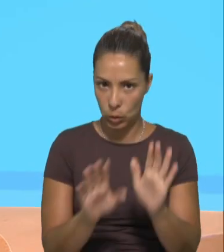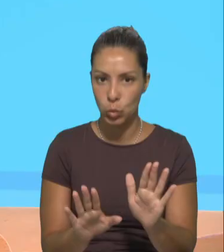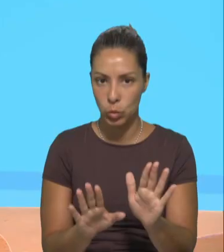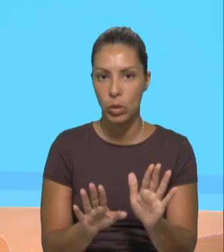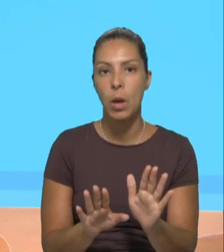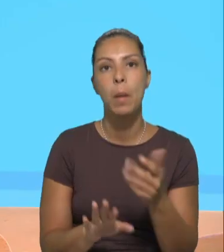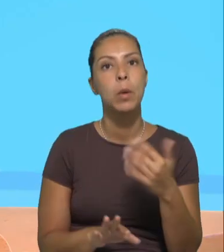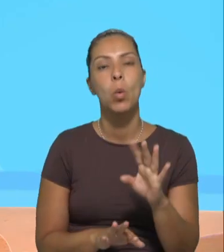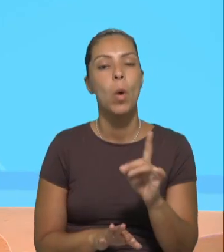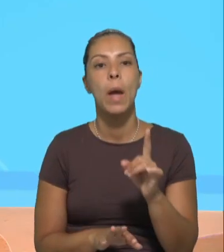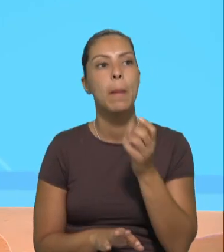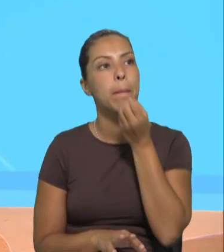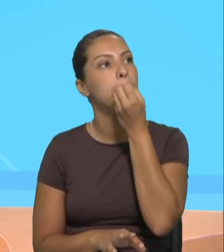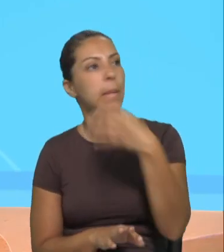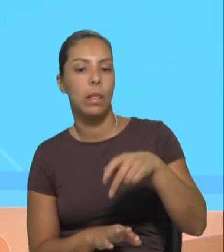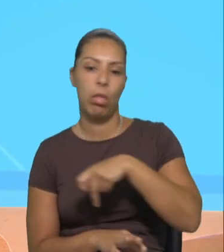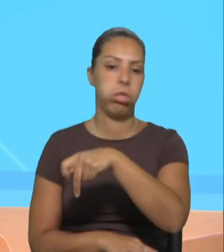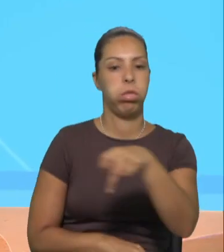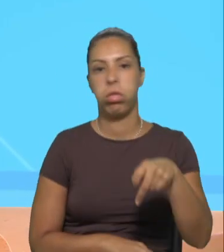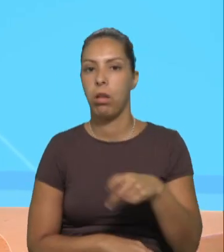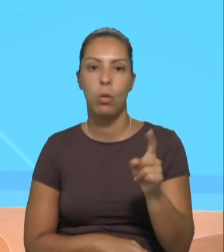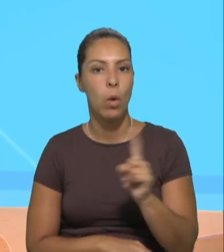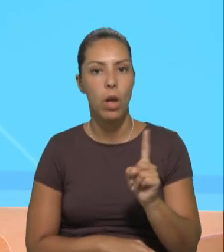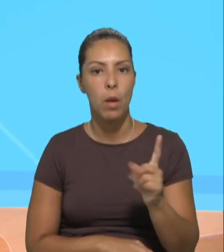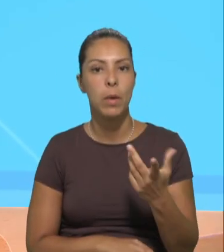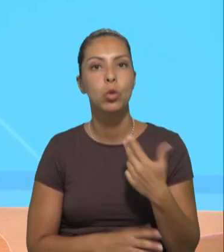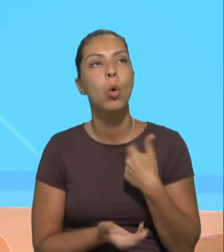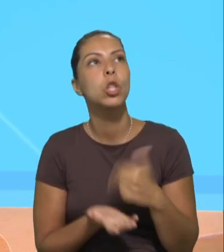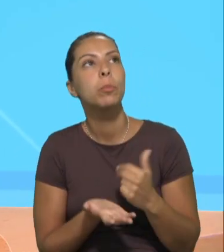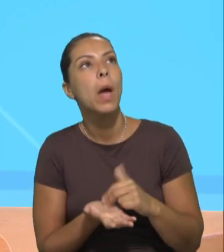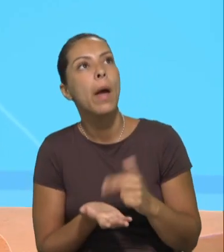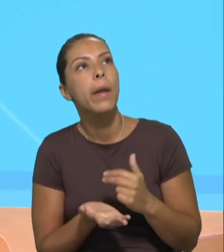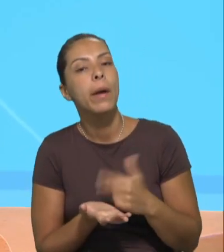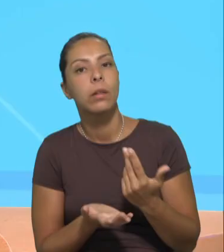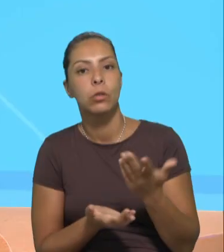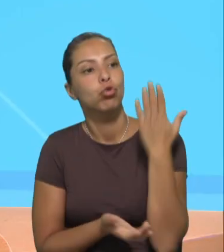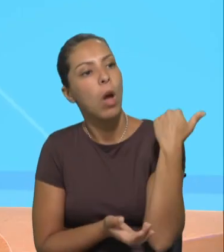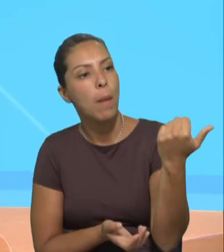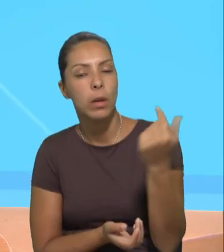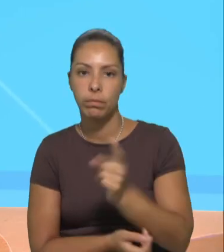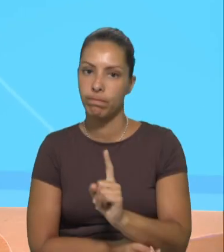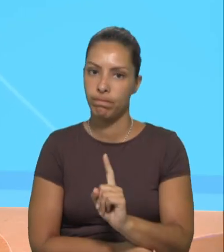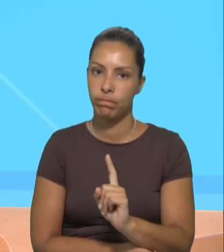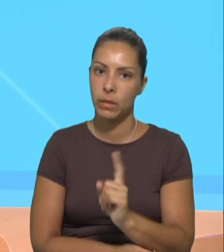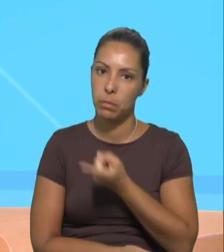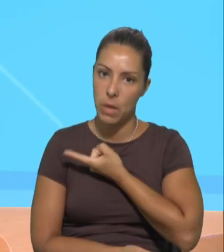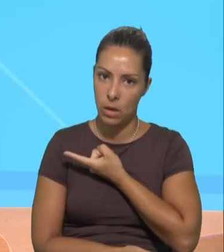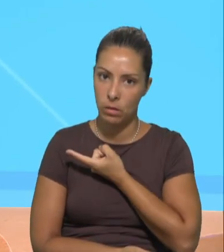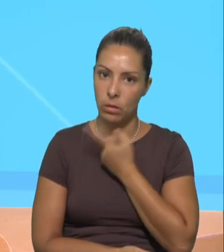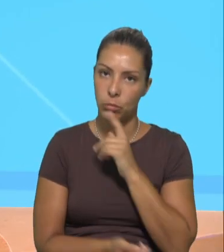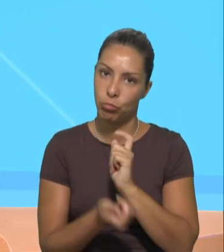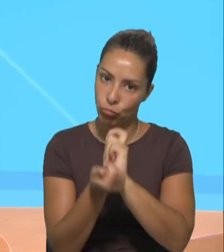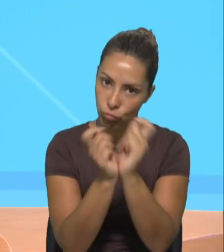que eu ande perdido, mas eu não posso estar passivo. Sou chamado ao compromisso da